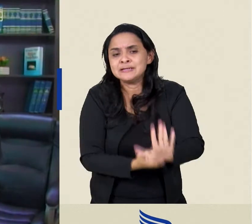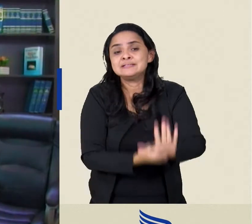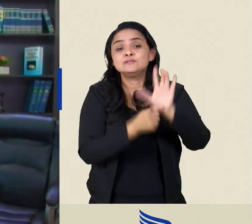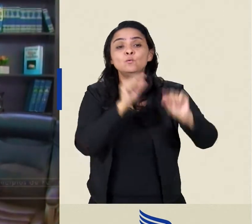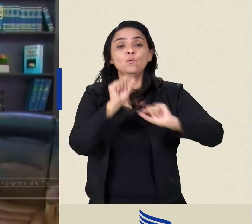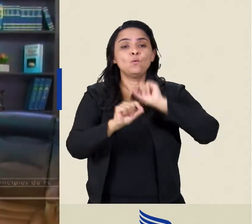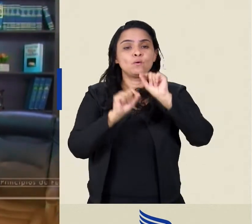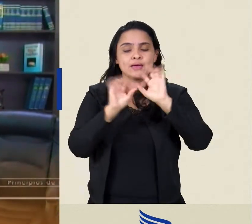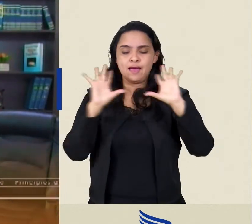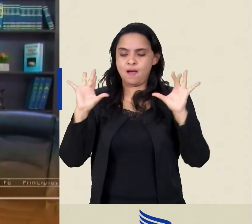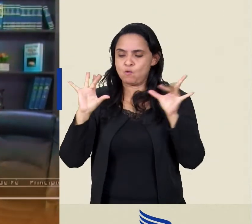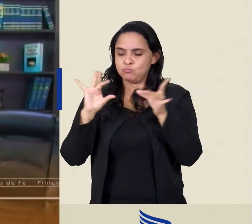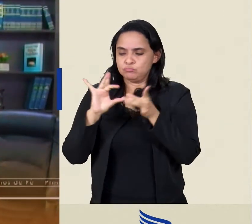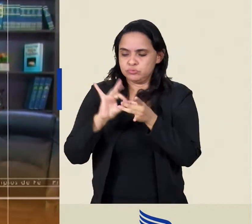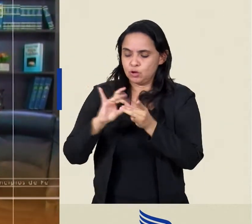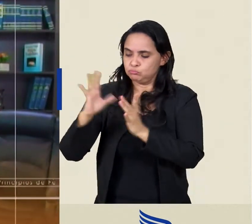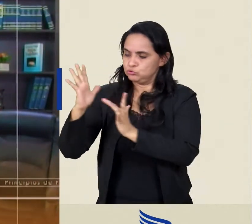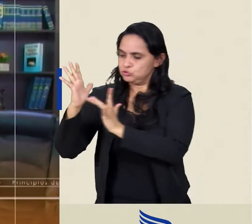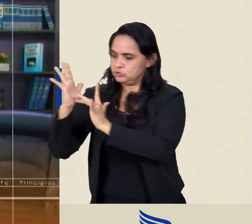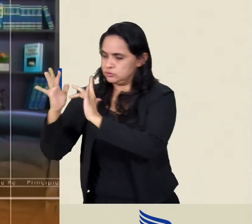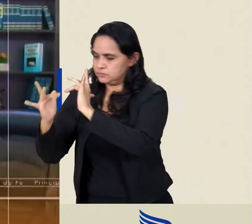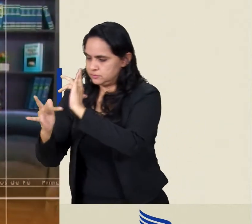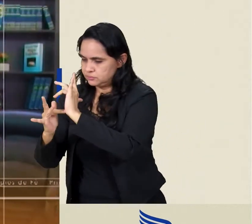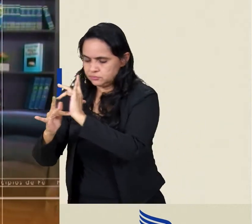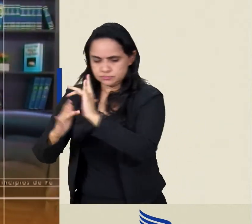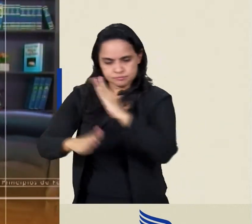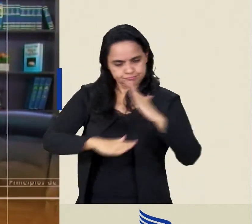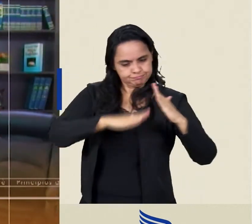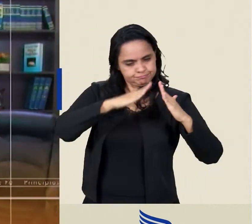igreja, declarou o apóstolo